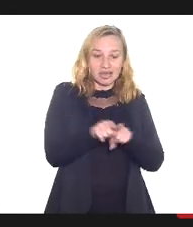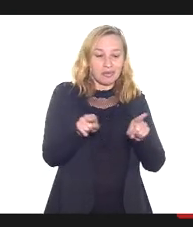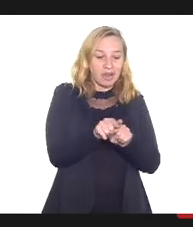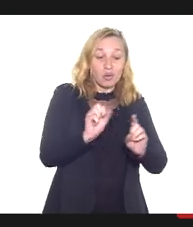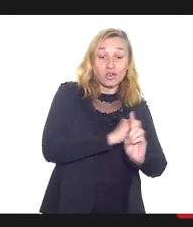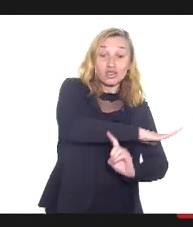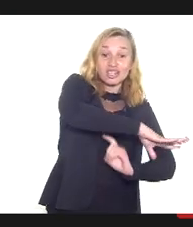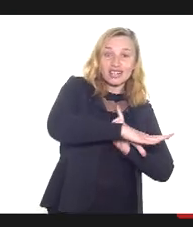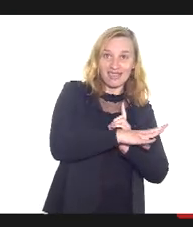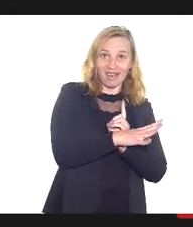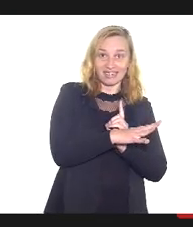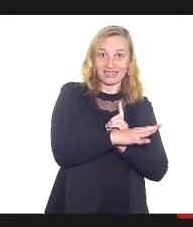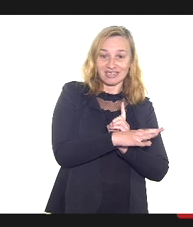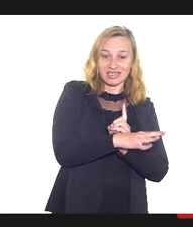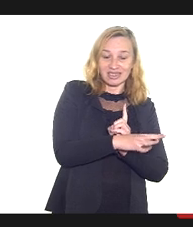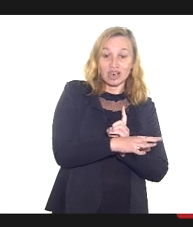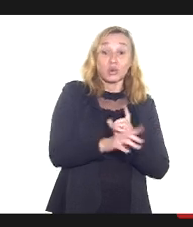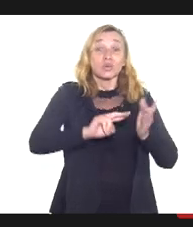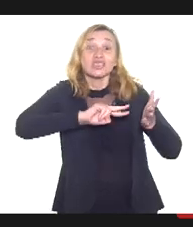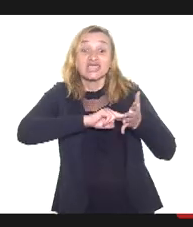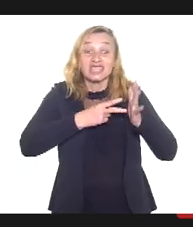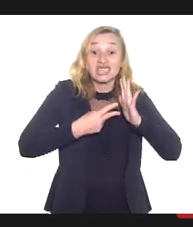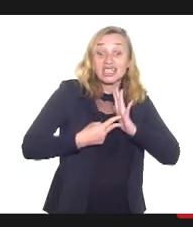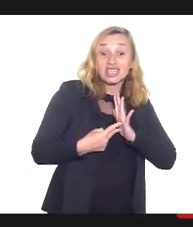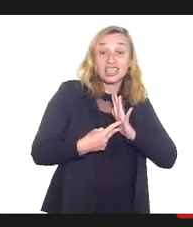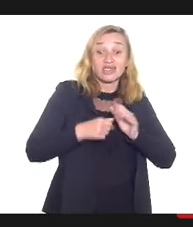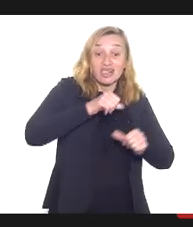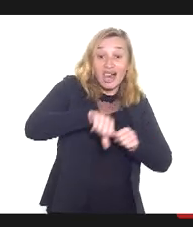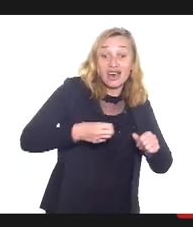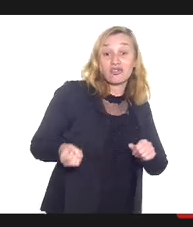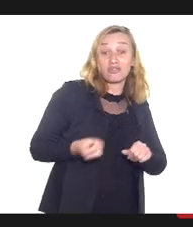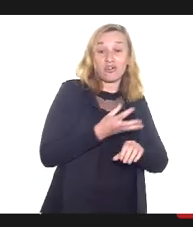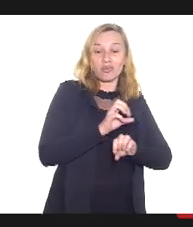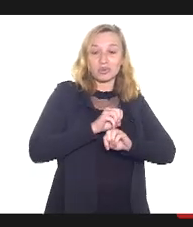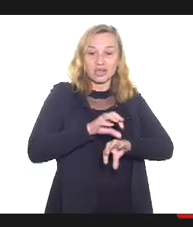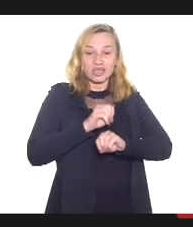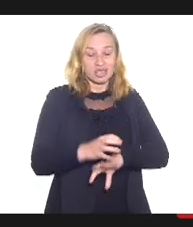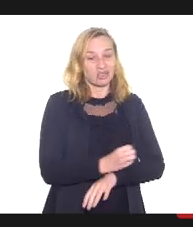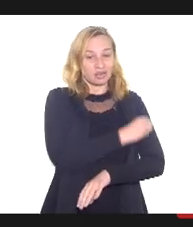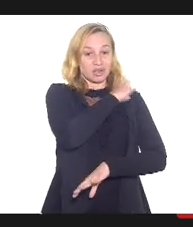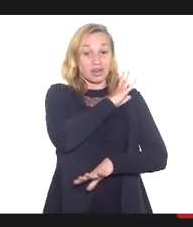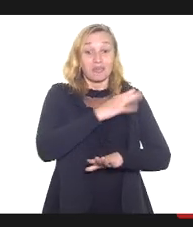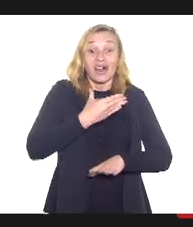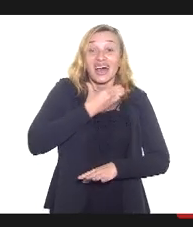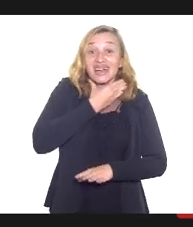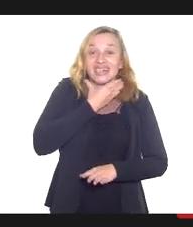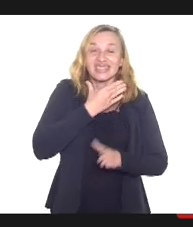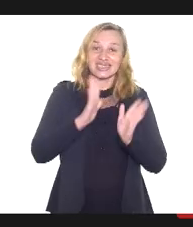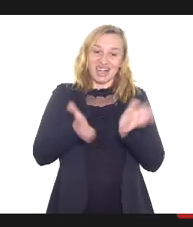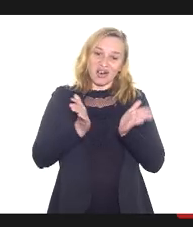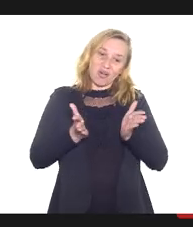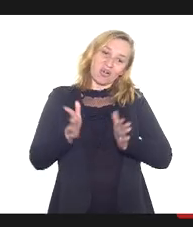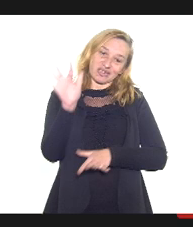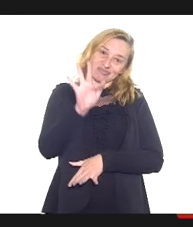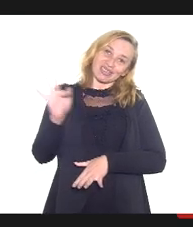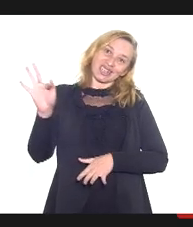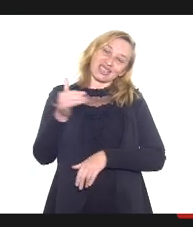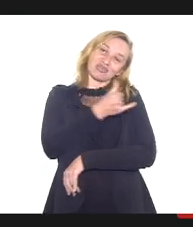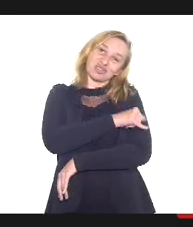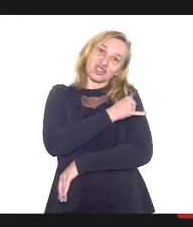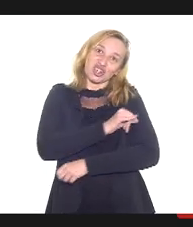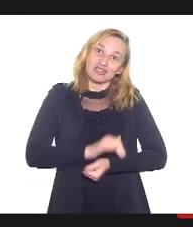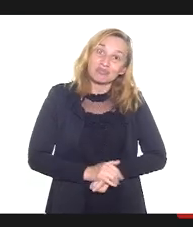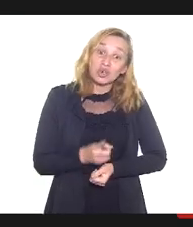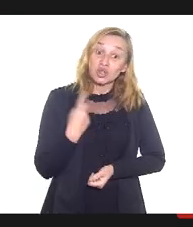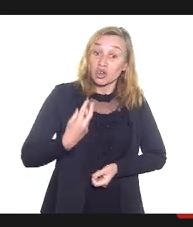civil fluminense, o significado da reforma do ensino médio para a crise que vive esse ente da federação, que é o Rio de Janeiro.